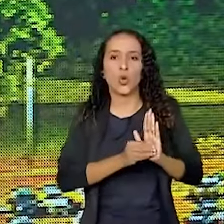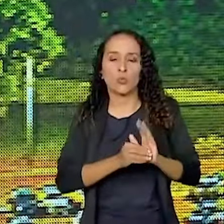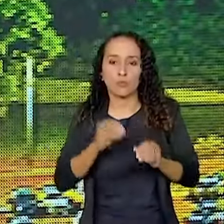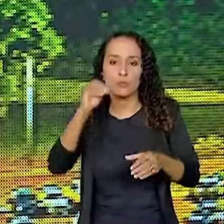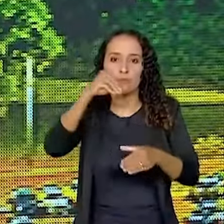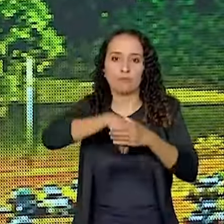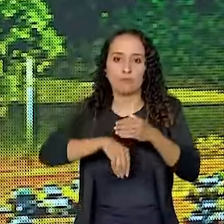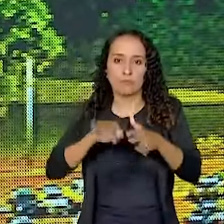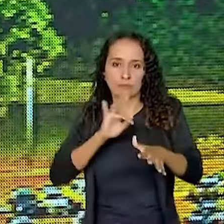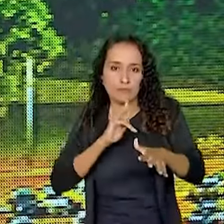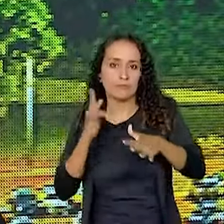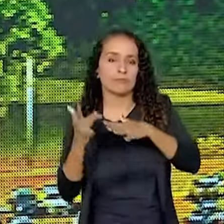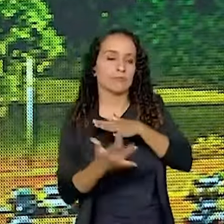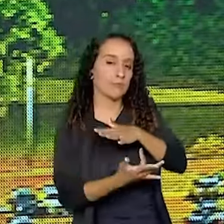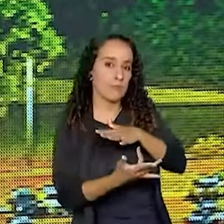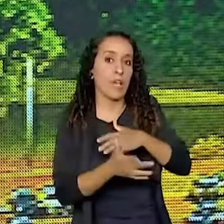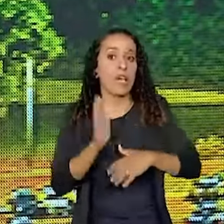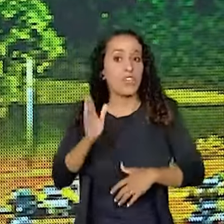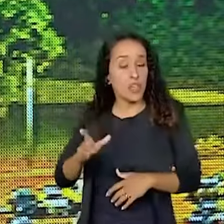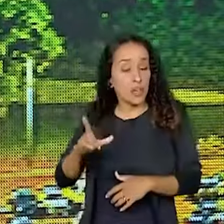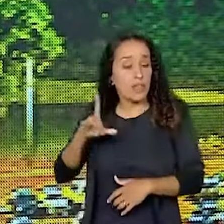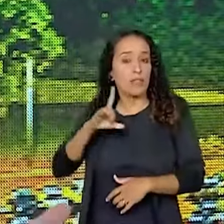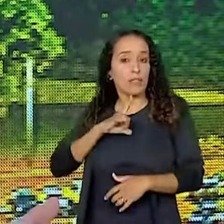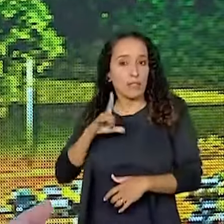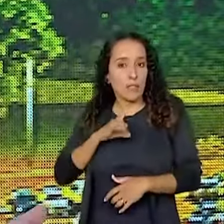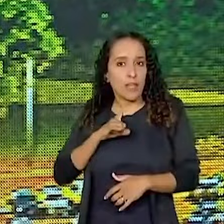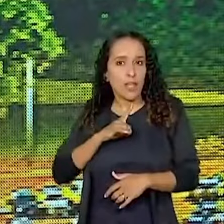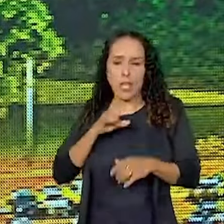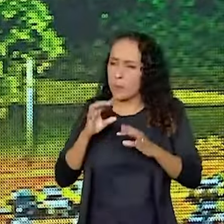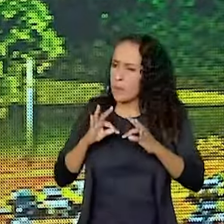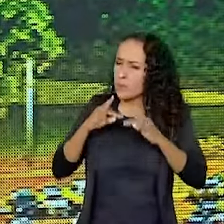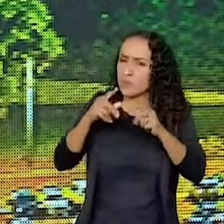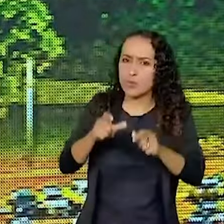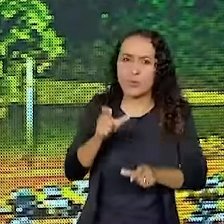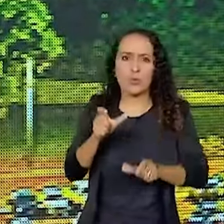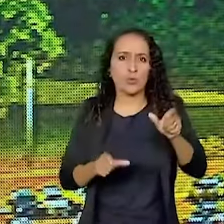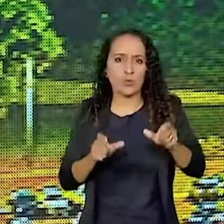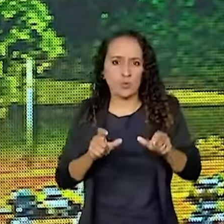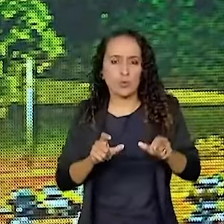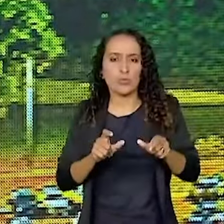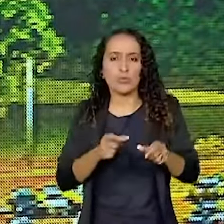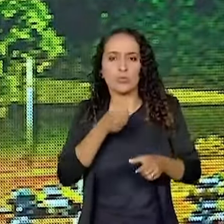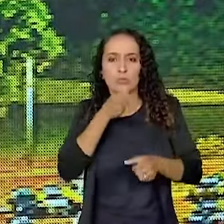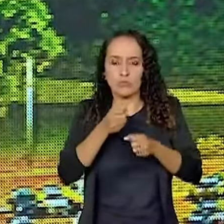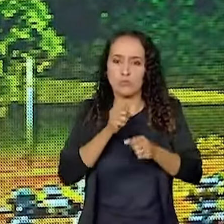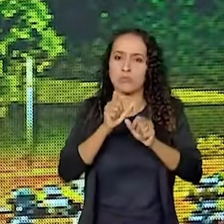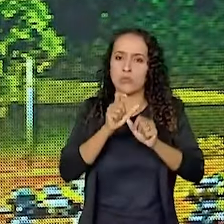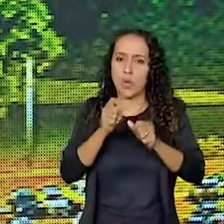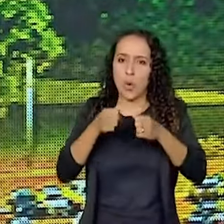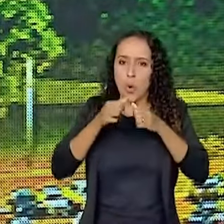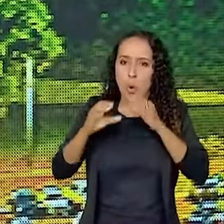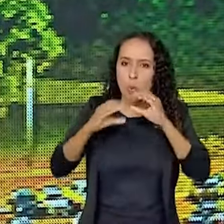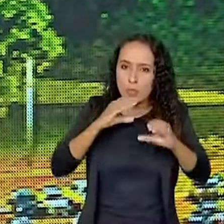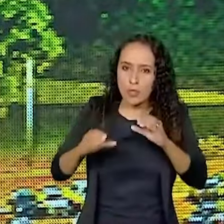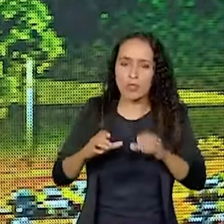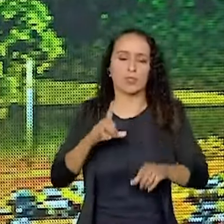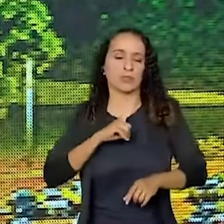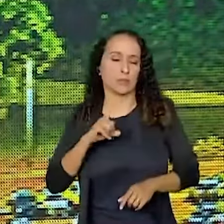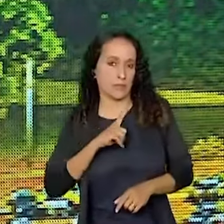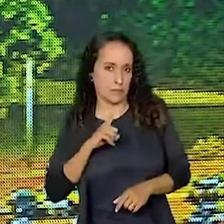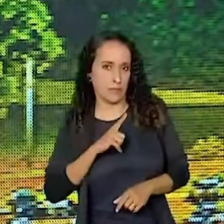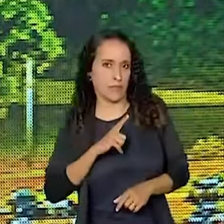redes sociais, que já existe para todos os demais meios de comunicação. Não há